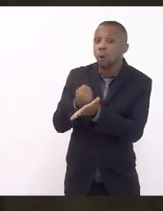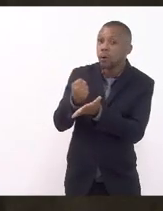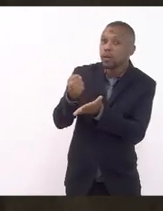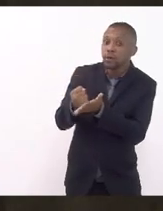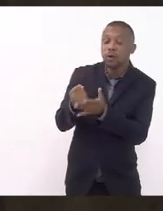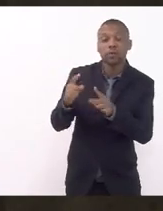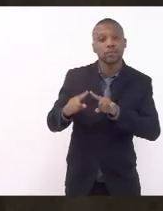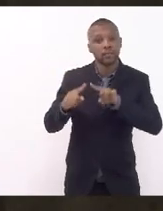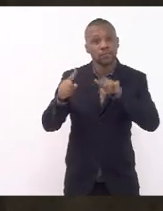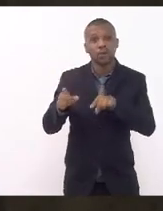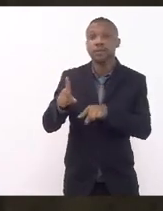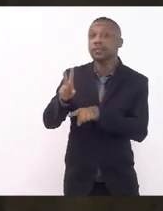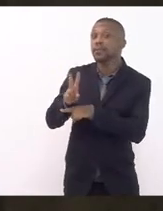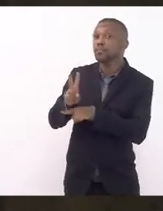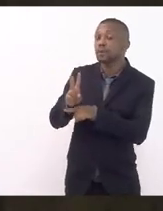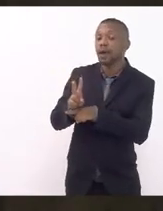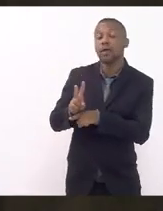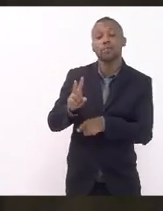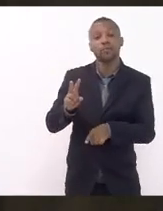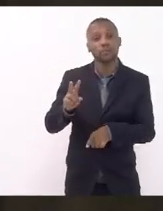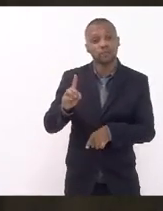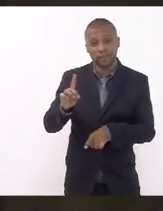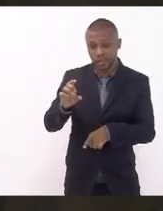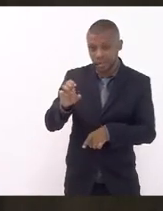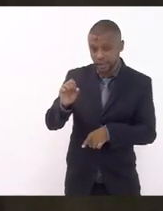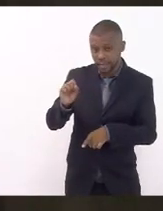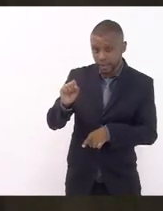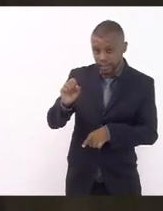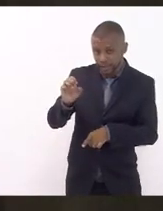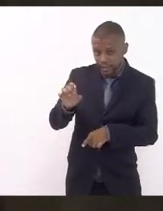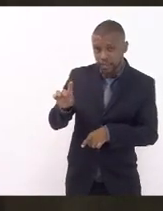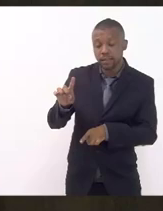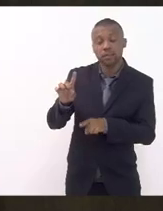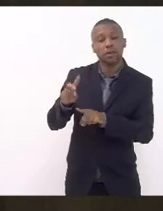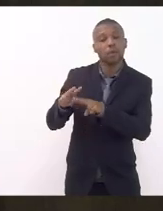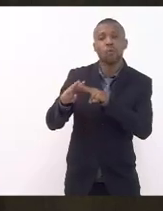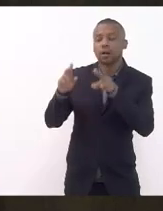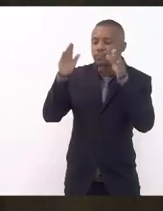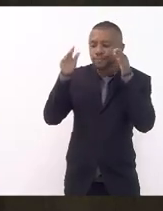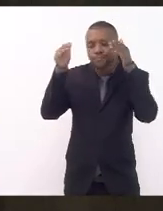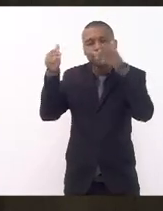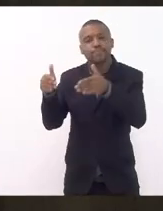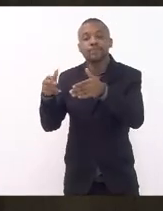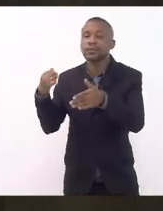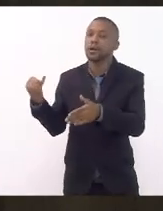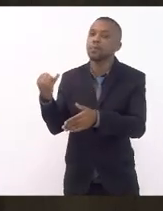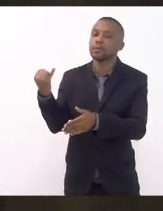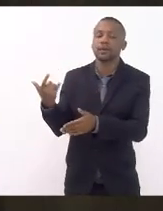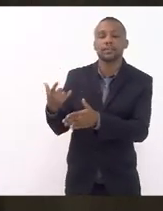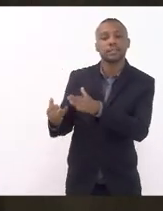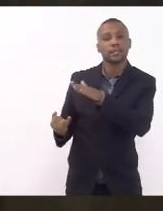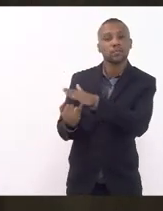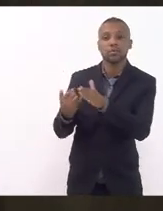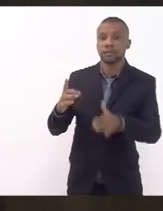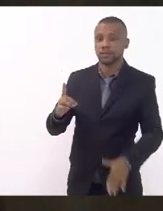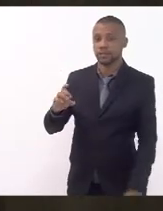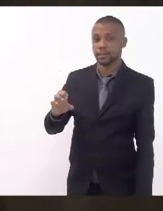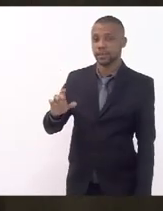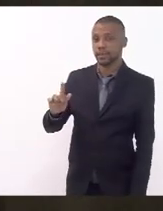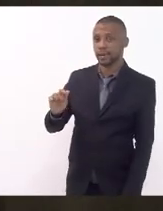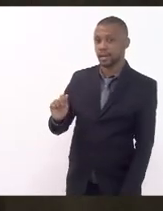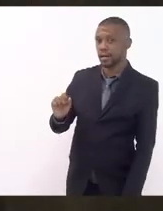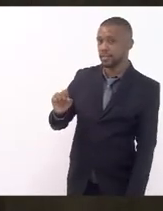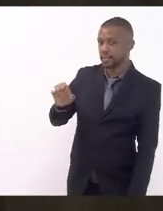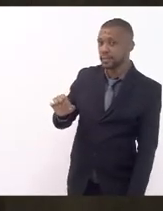de servidores temporários para o Degase, devido à especificidade da matéria e à importância do Degase para o Rio de Janeiro. Então, mais